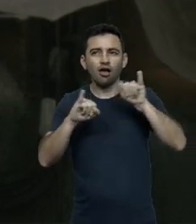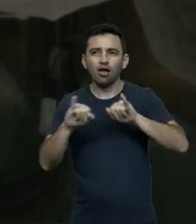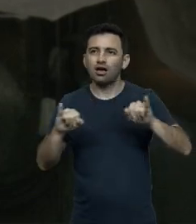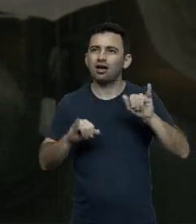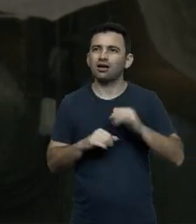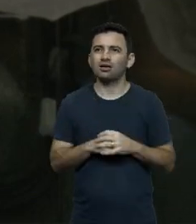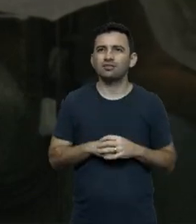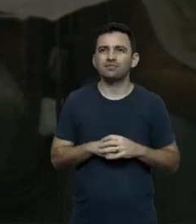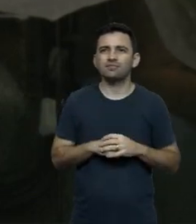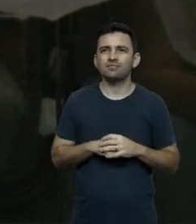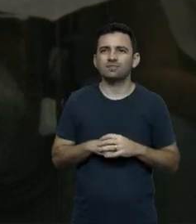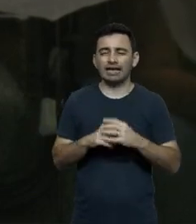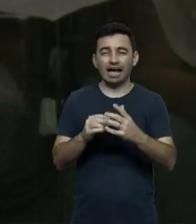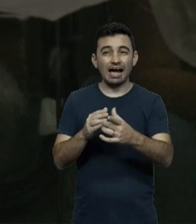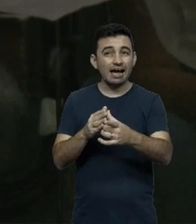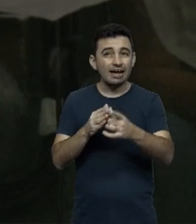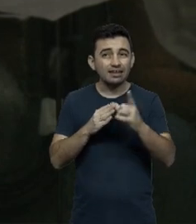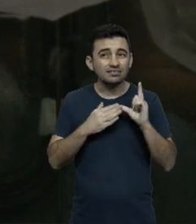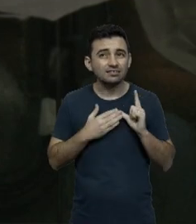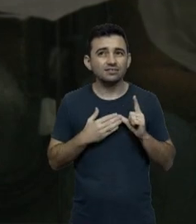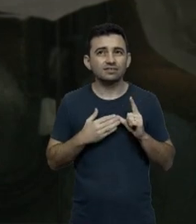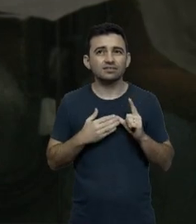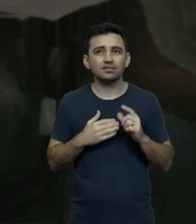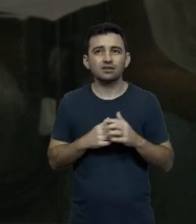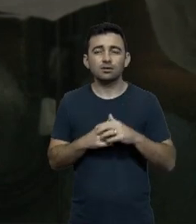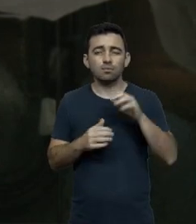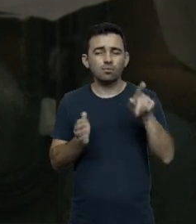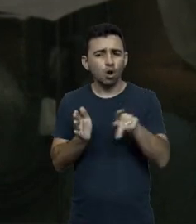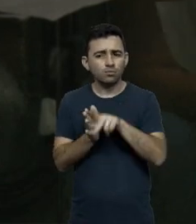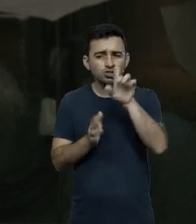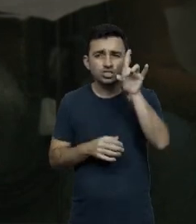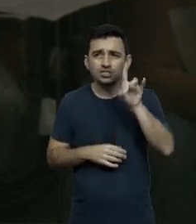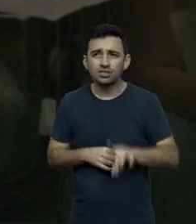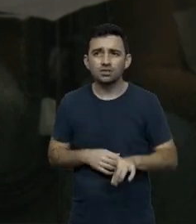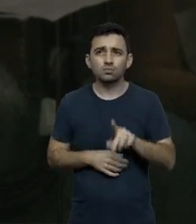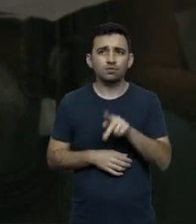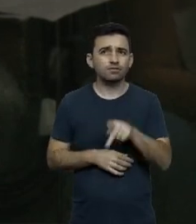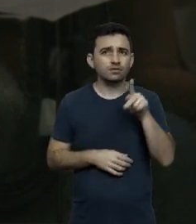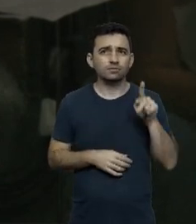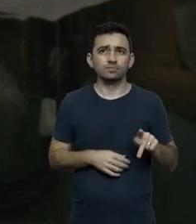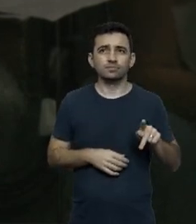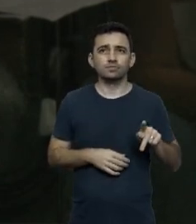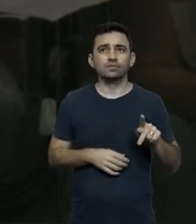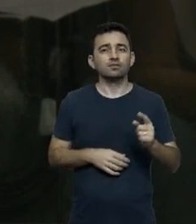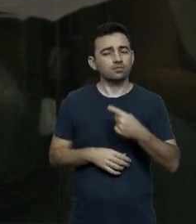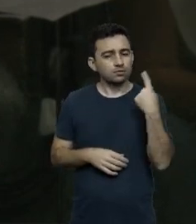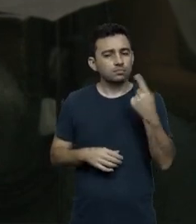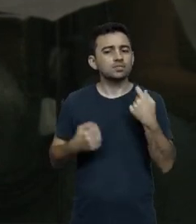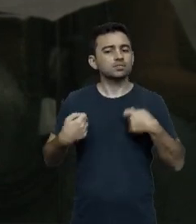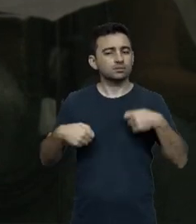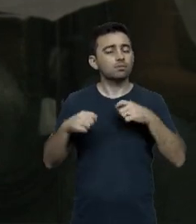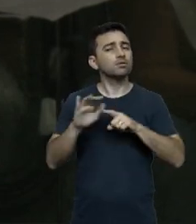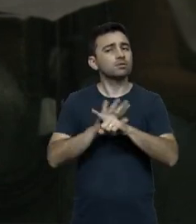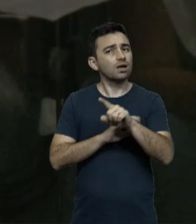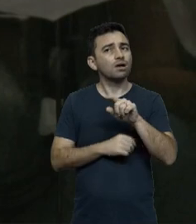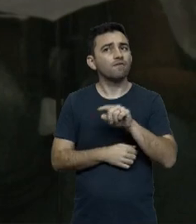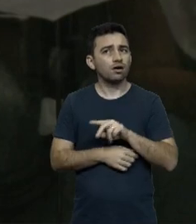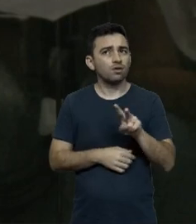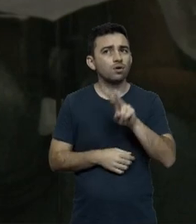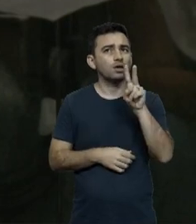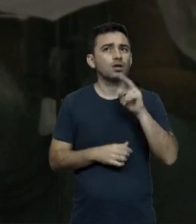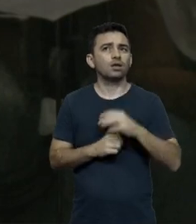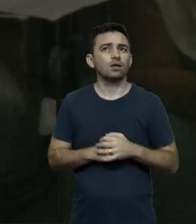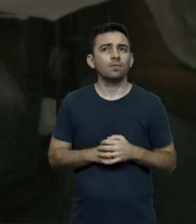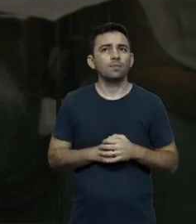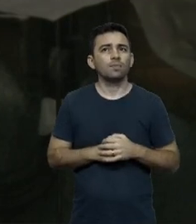antecipada o instrumento que é de direito do professor e diga-se que a gente tem que questionar os valores também de ser instrumento